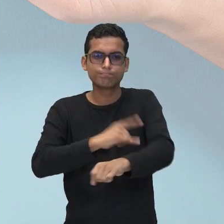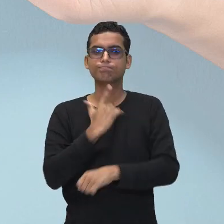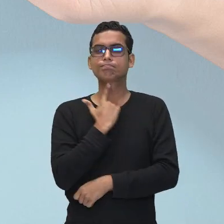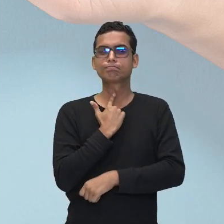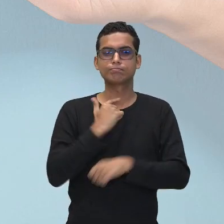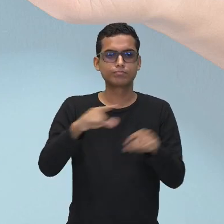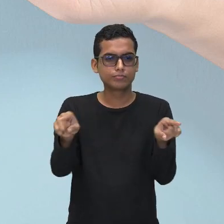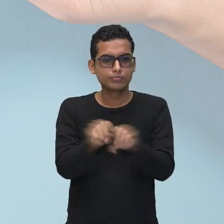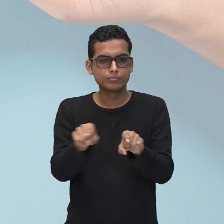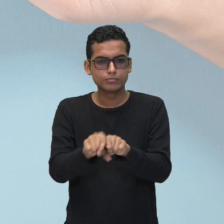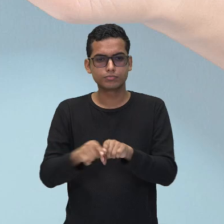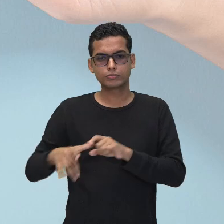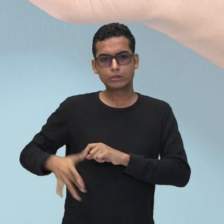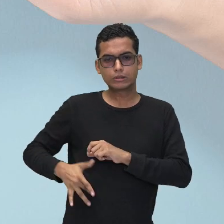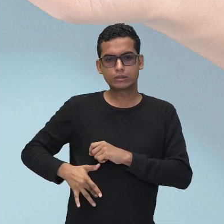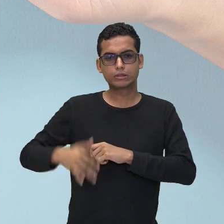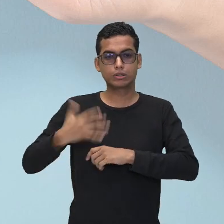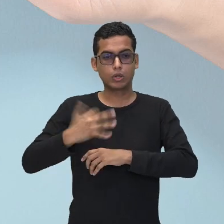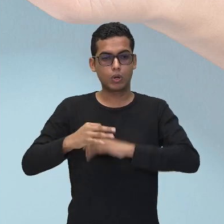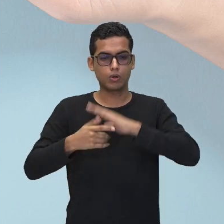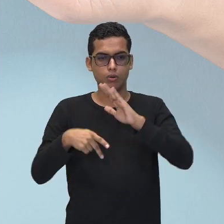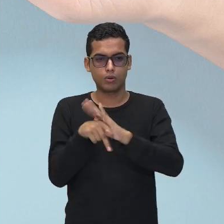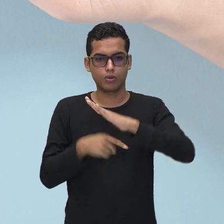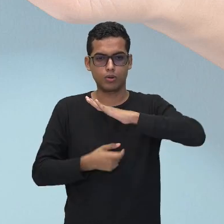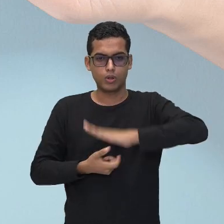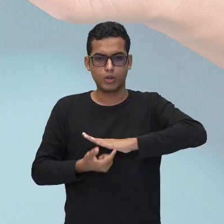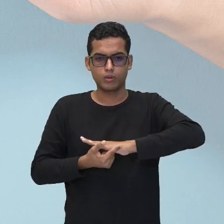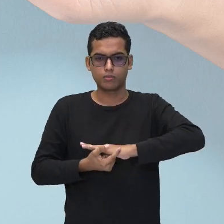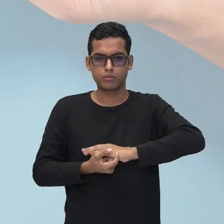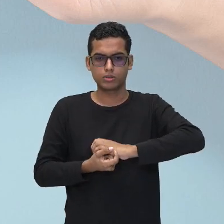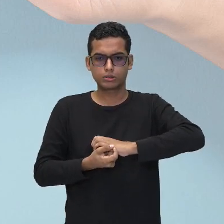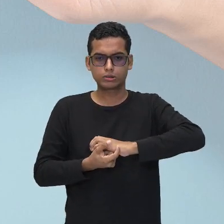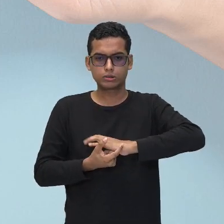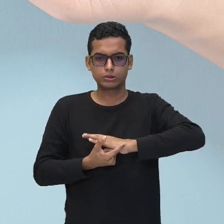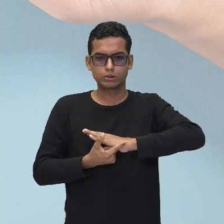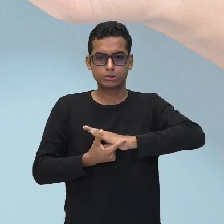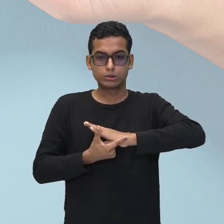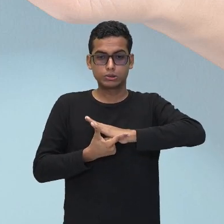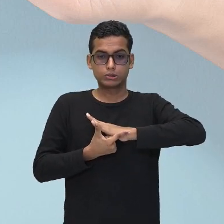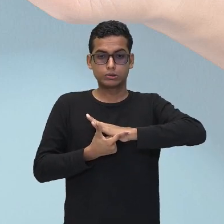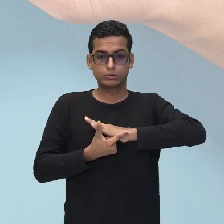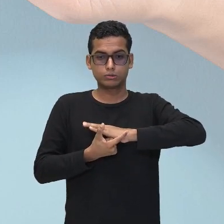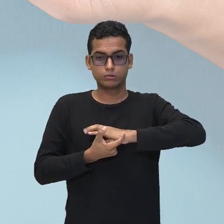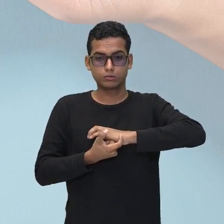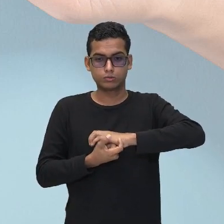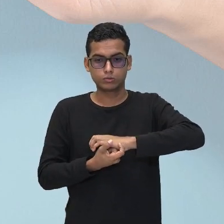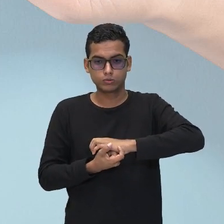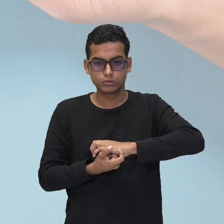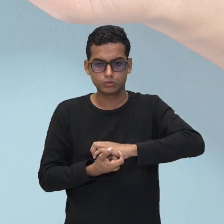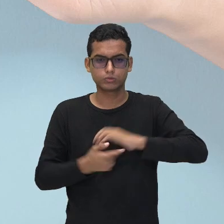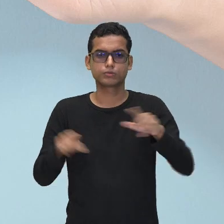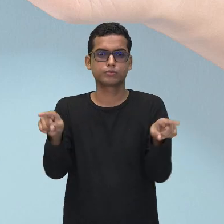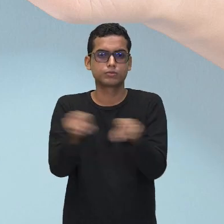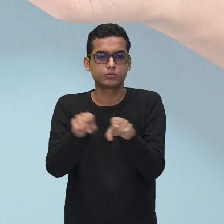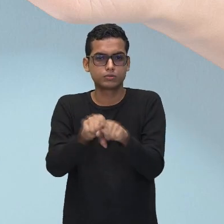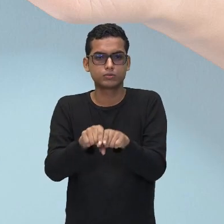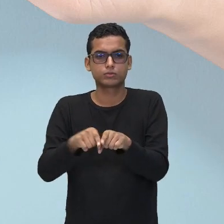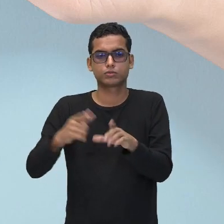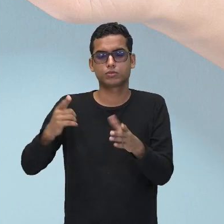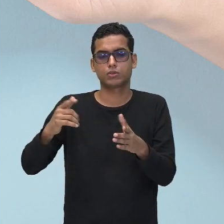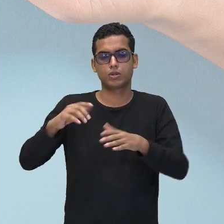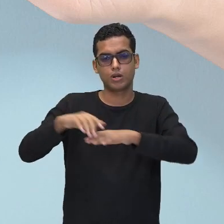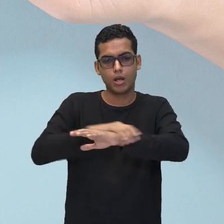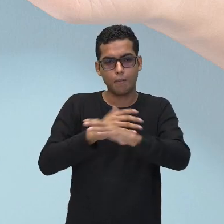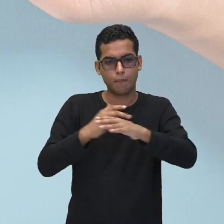de peso acentuada de uma maneira inesperada, e cansaço. Então, olha só os sintomas, né,